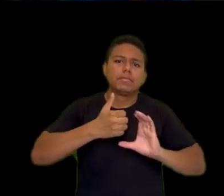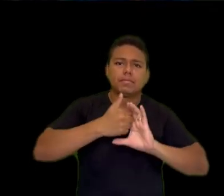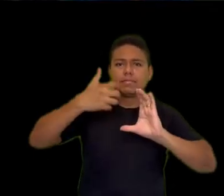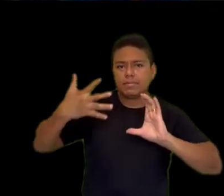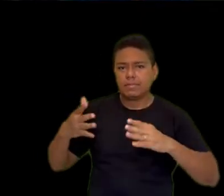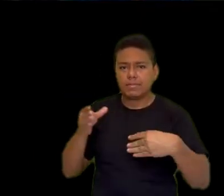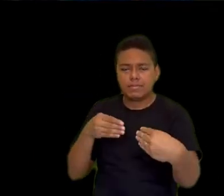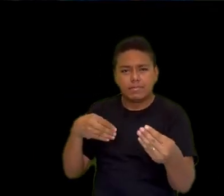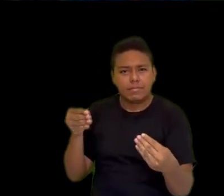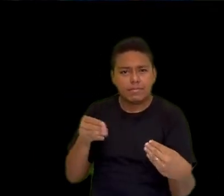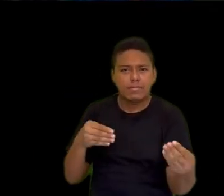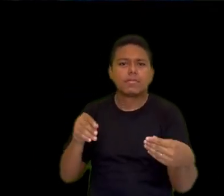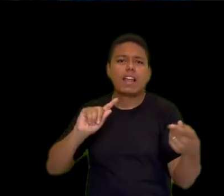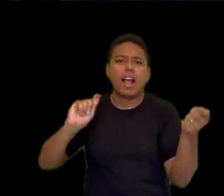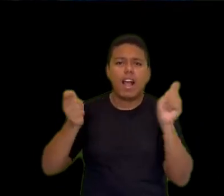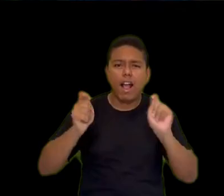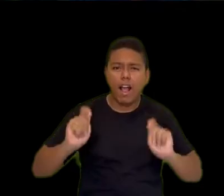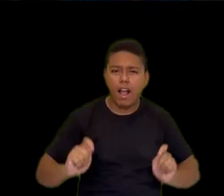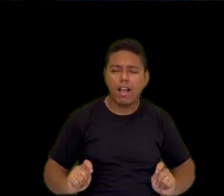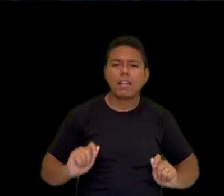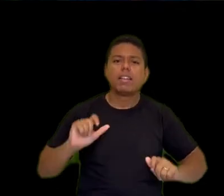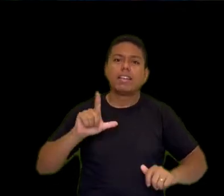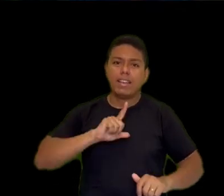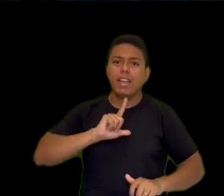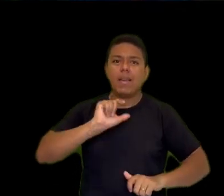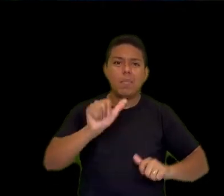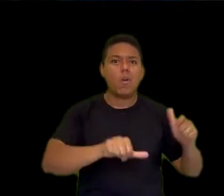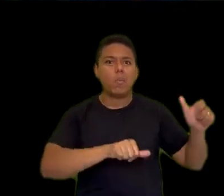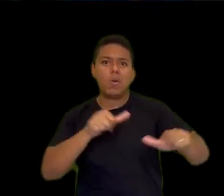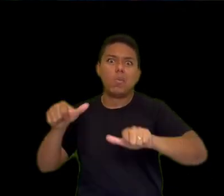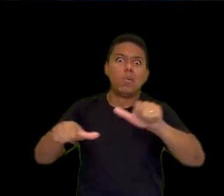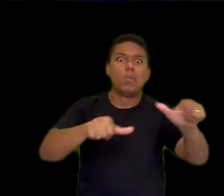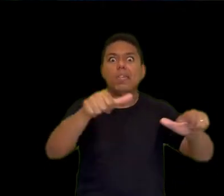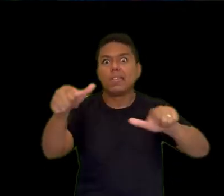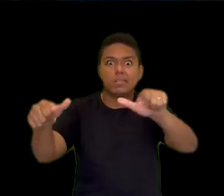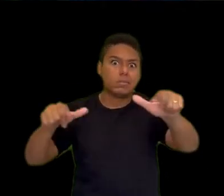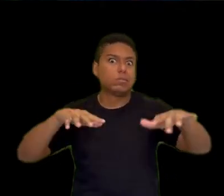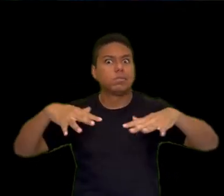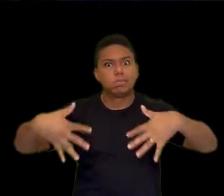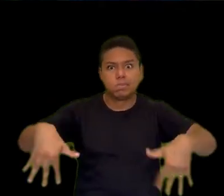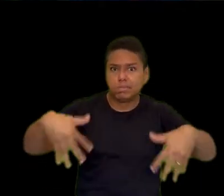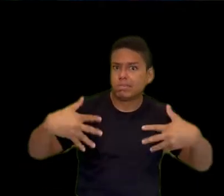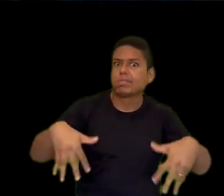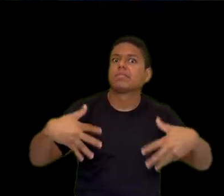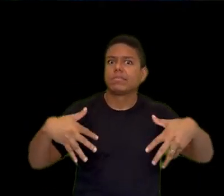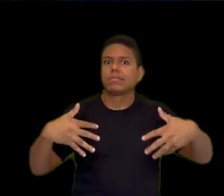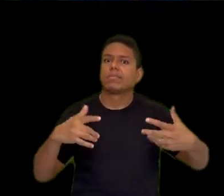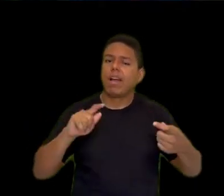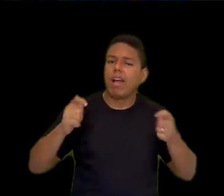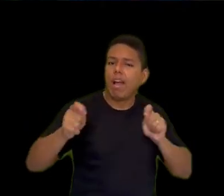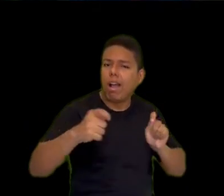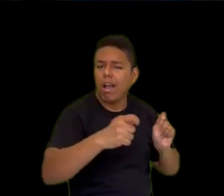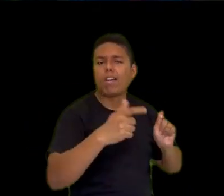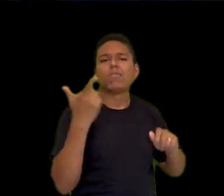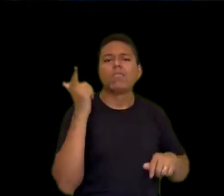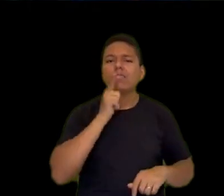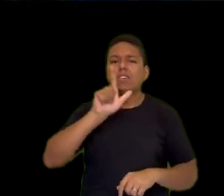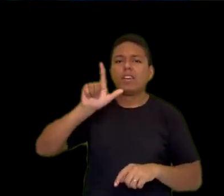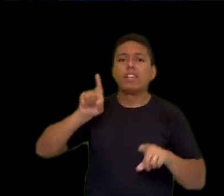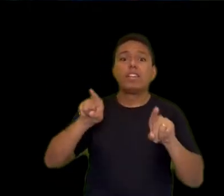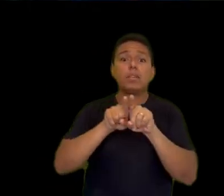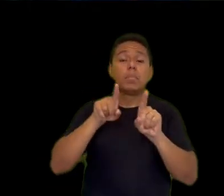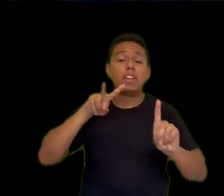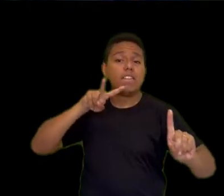que acontecem dinamicamente, e que ela também tenha uma visão para internacionalização, porque a gente tem um mercado